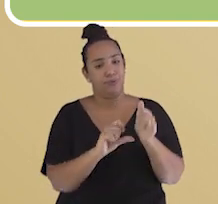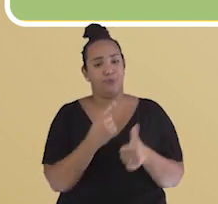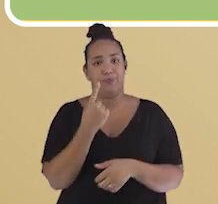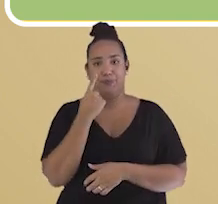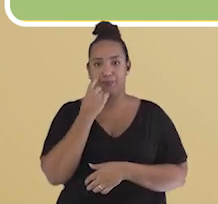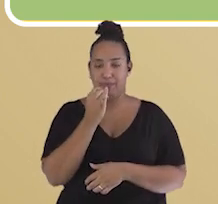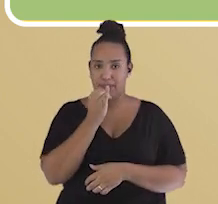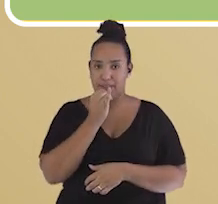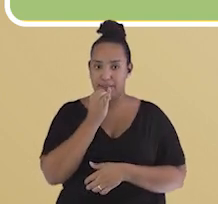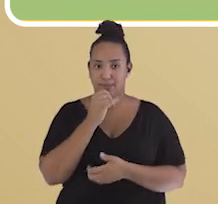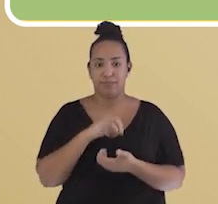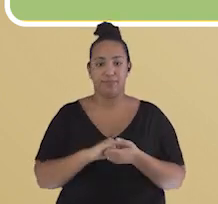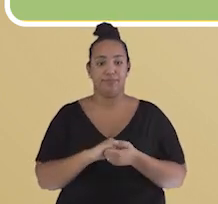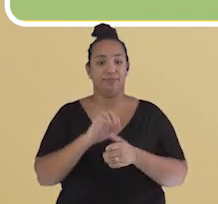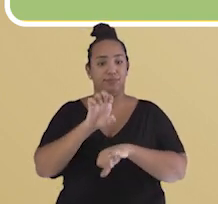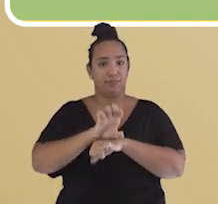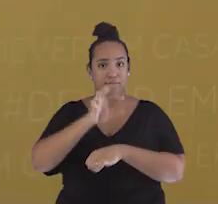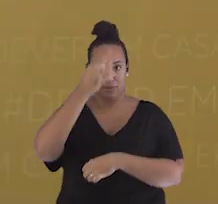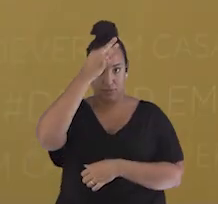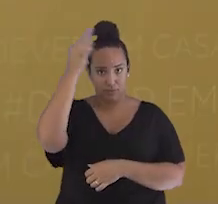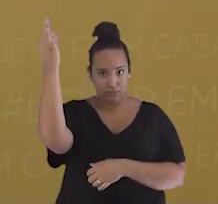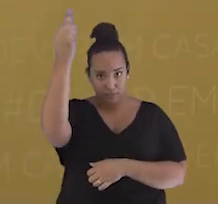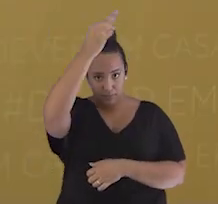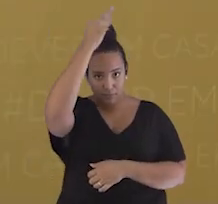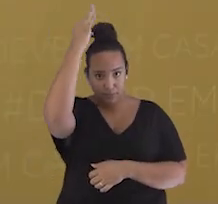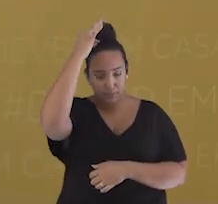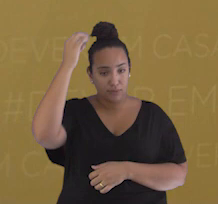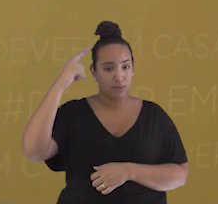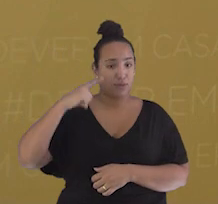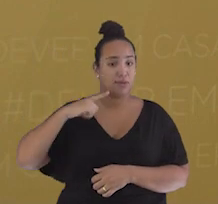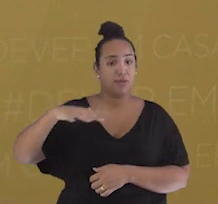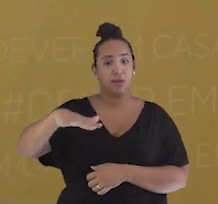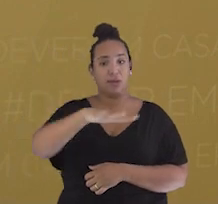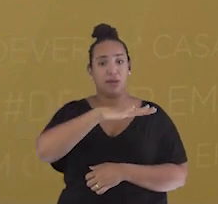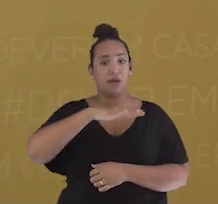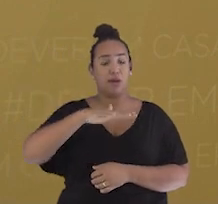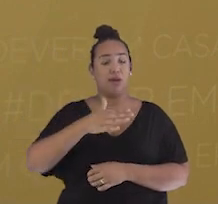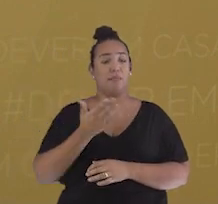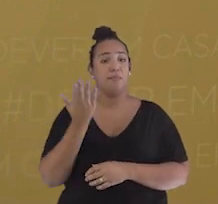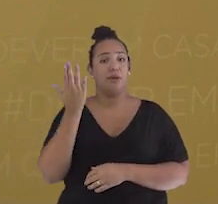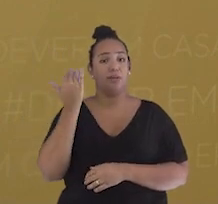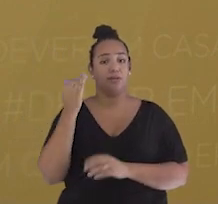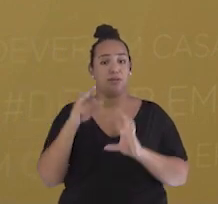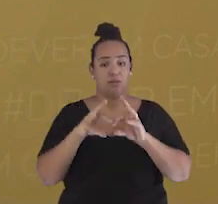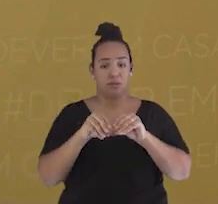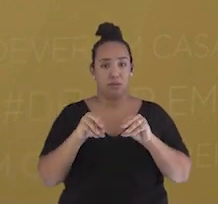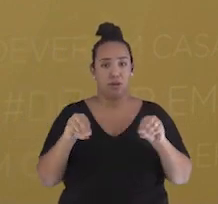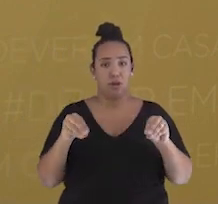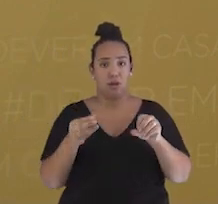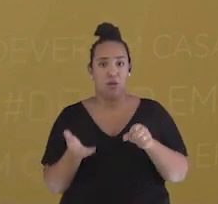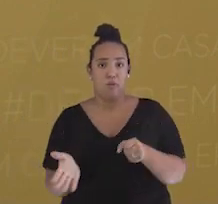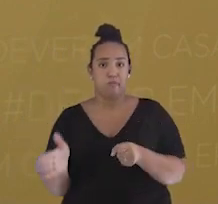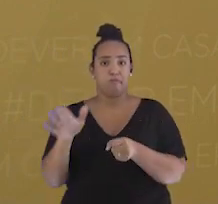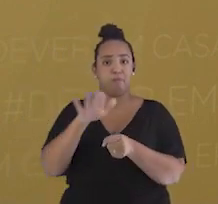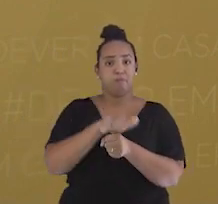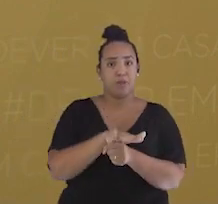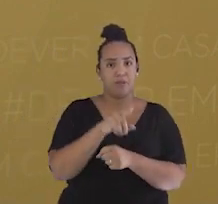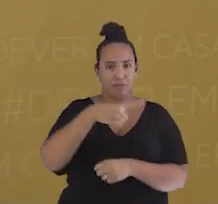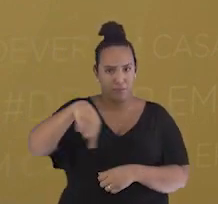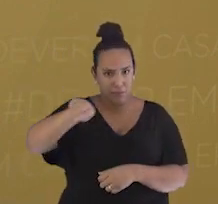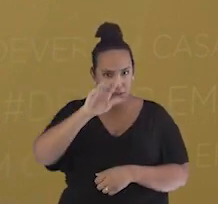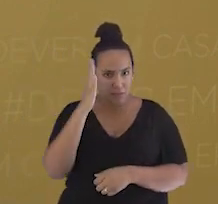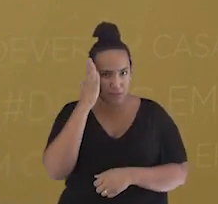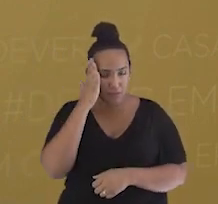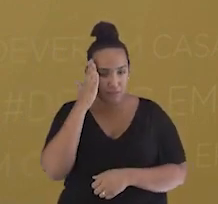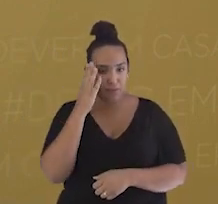as cidades foram crescendo bastante. E quando as cidades foram crescendo, aumentando seu tamanho, o espaço foi